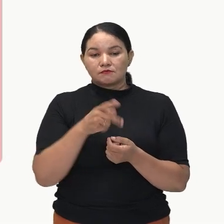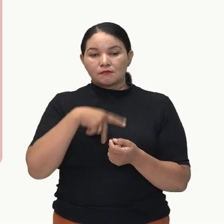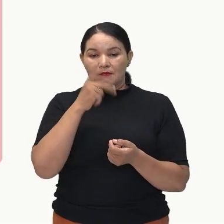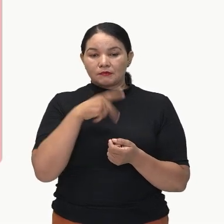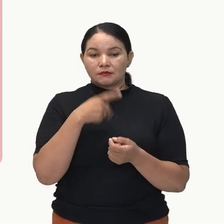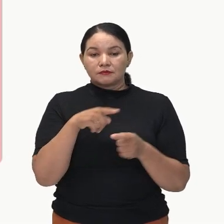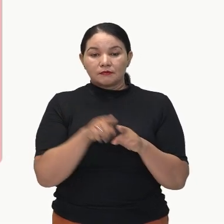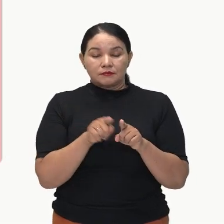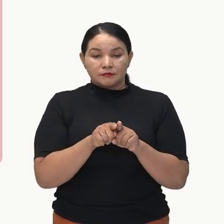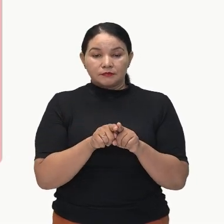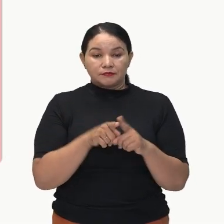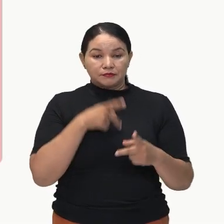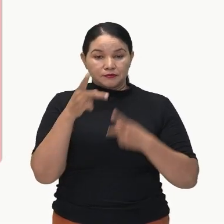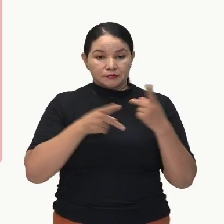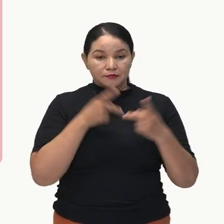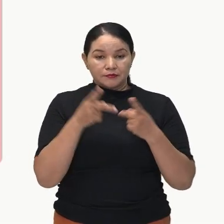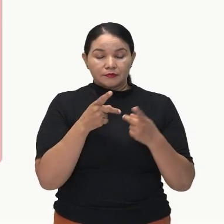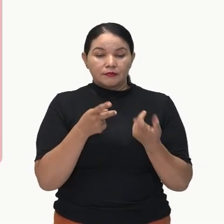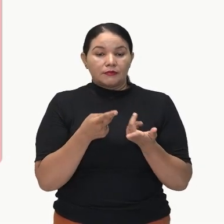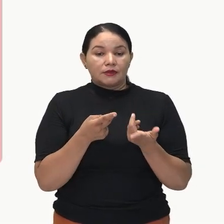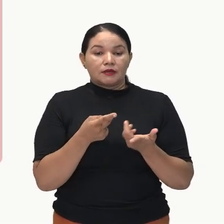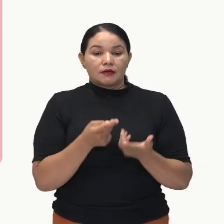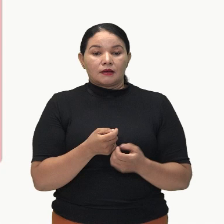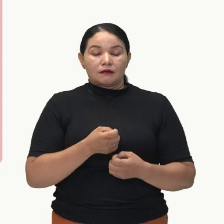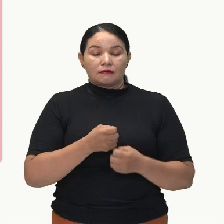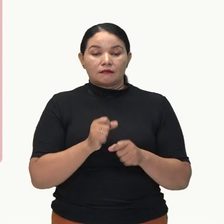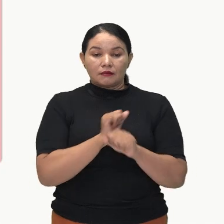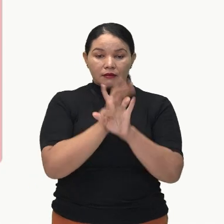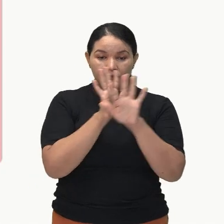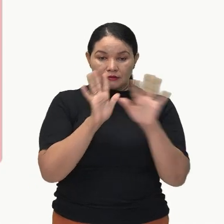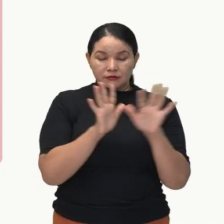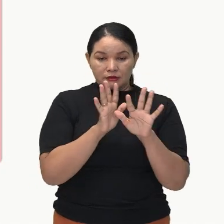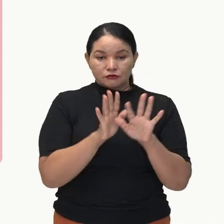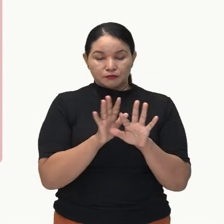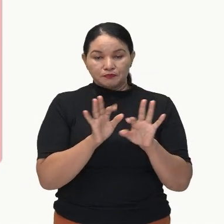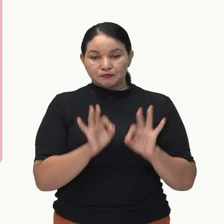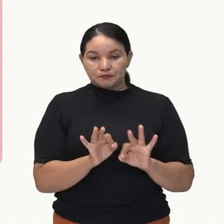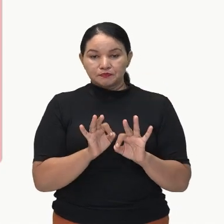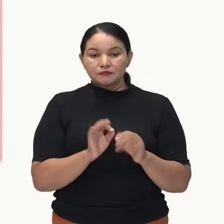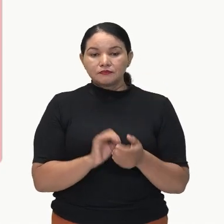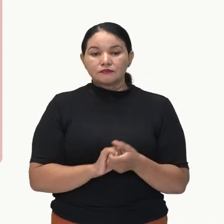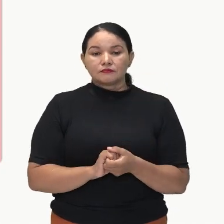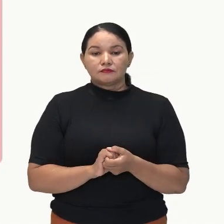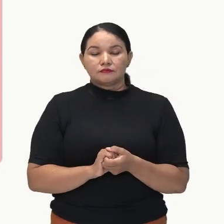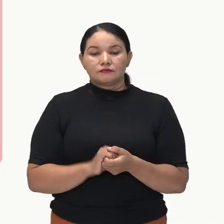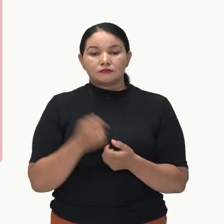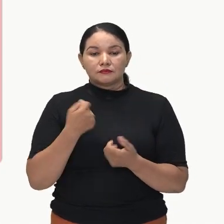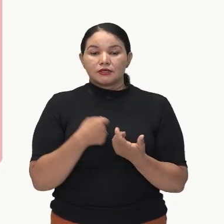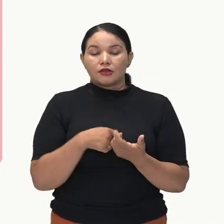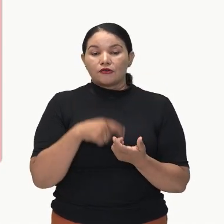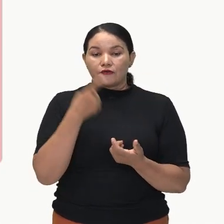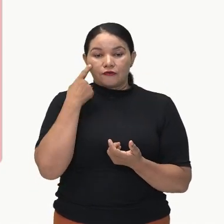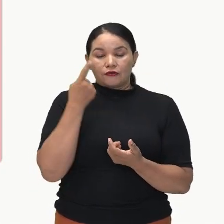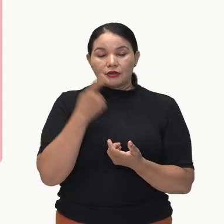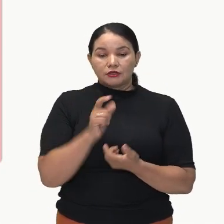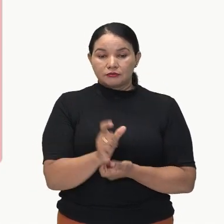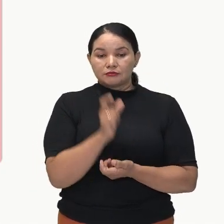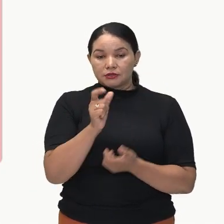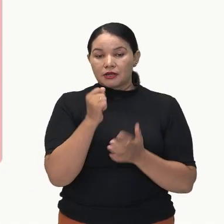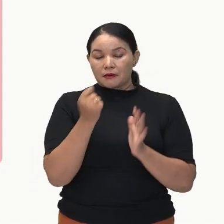com imparcialidade, com claridade e precisão as características do descrito.